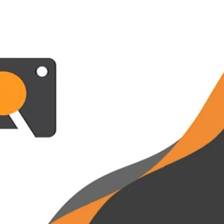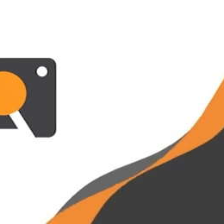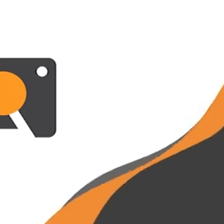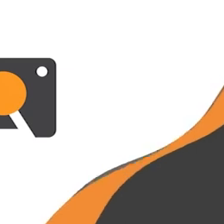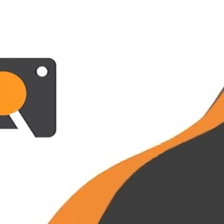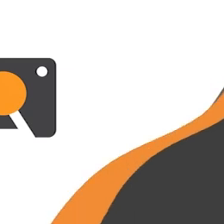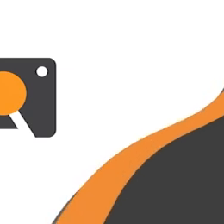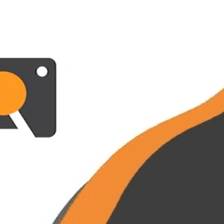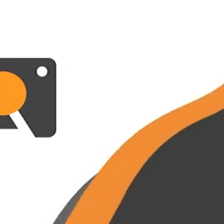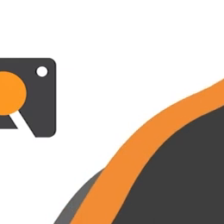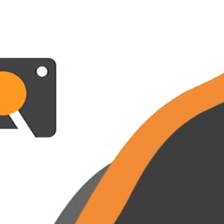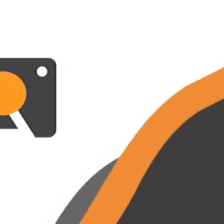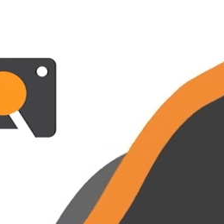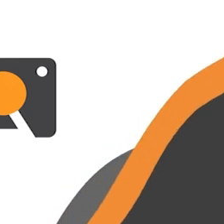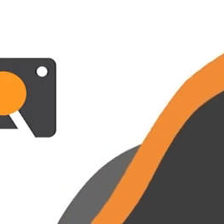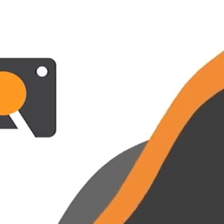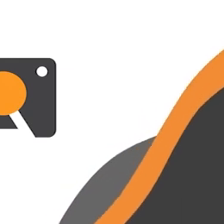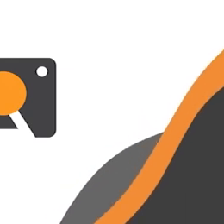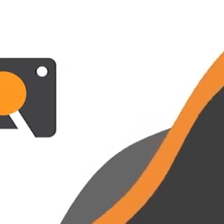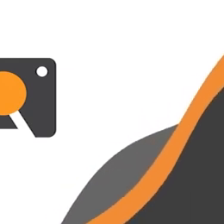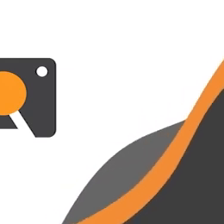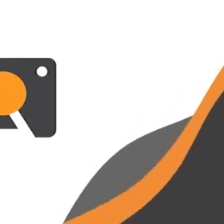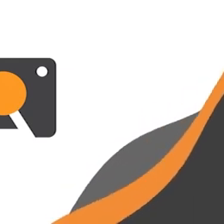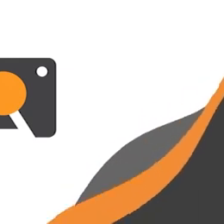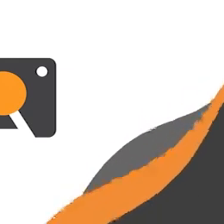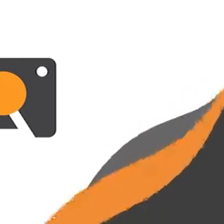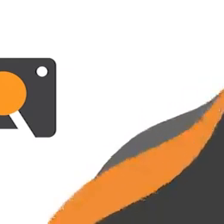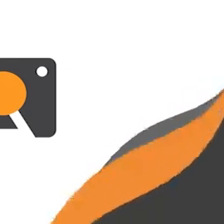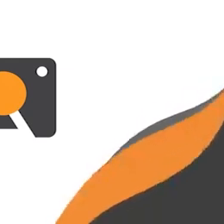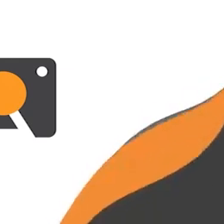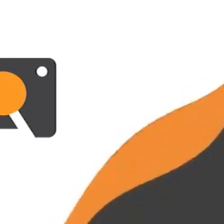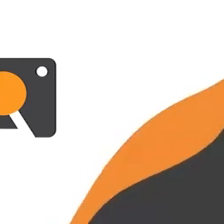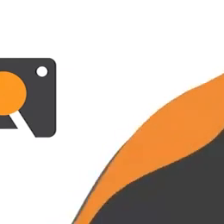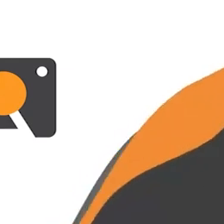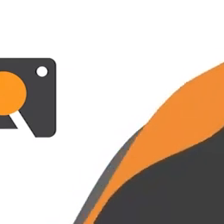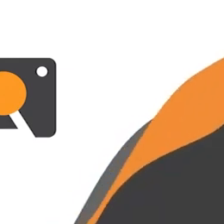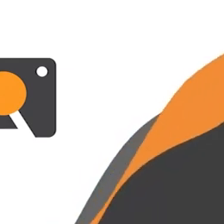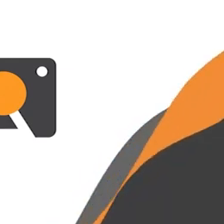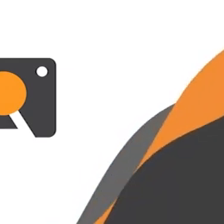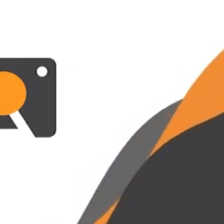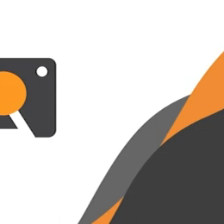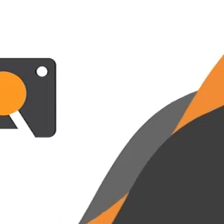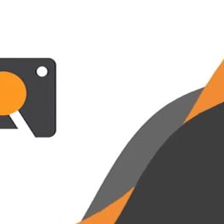a todos E aí